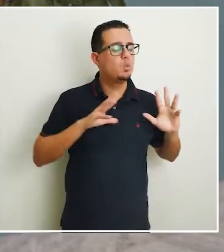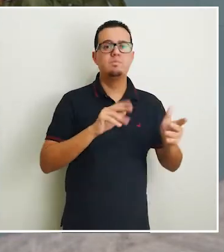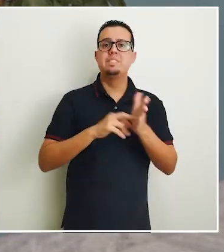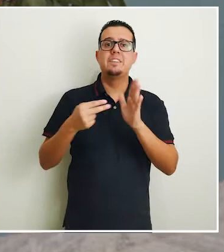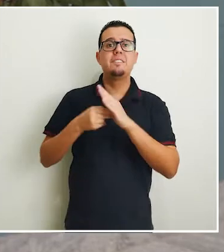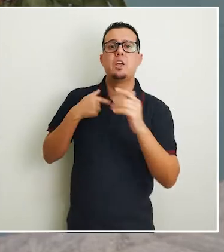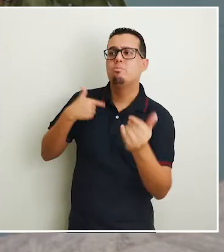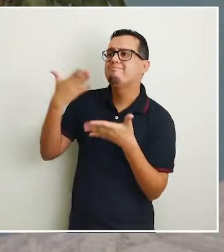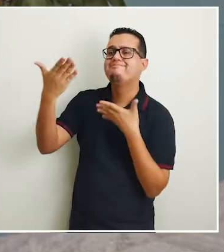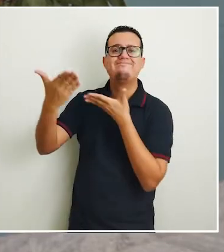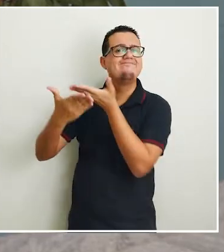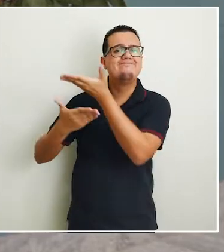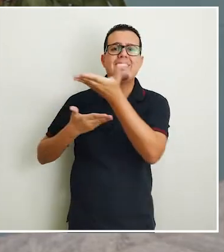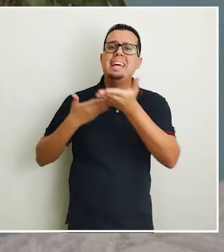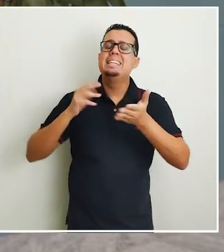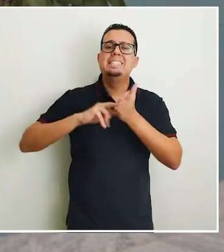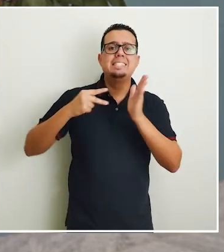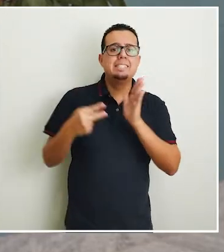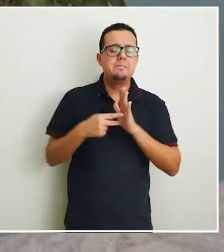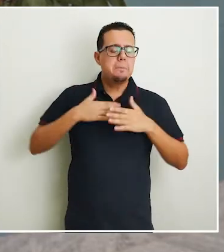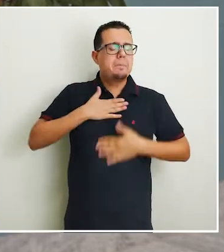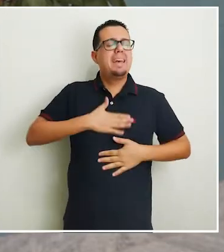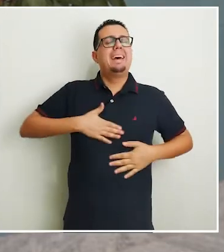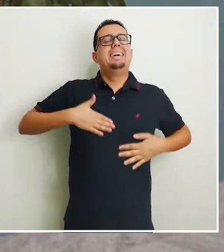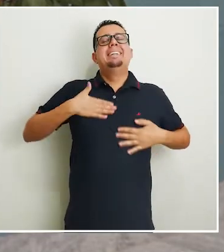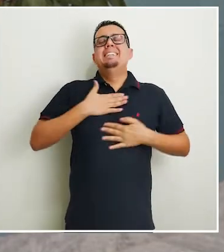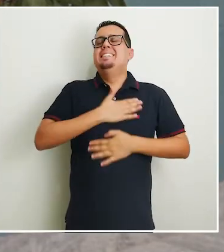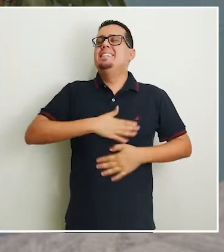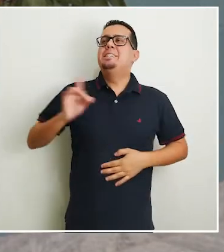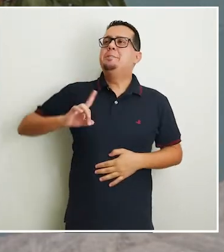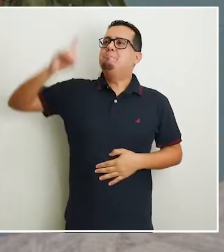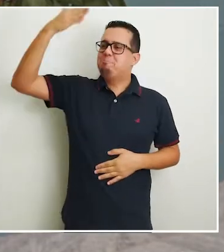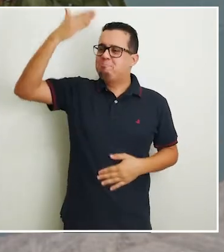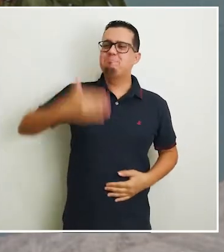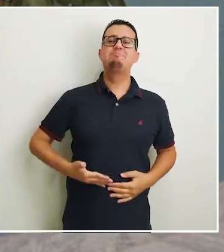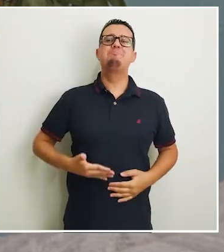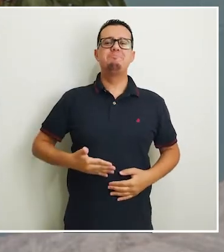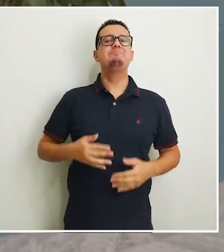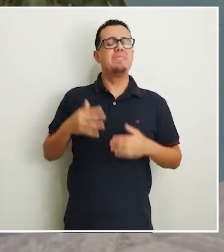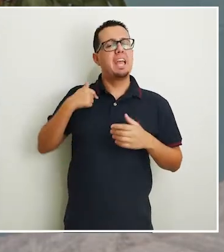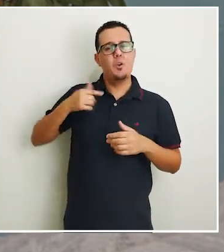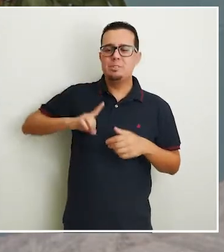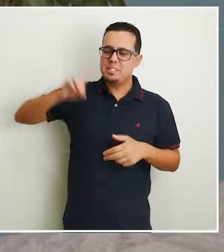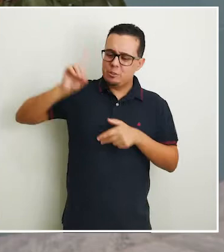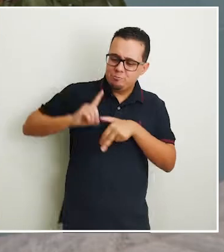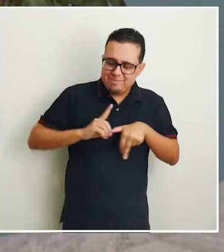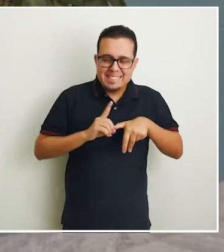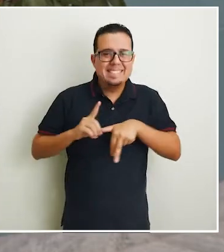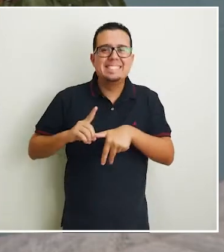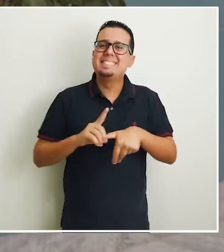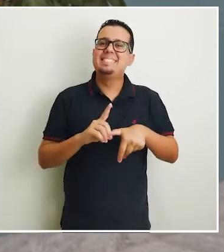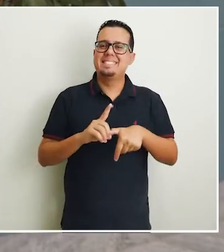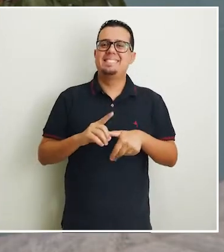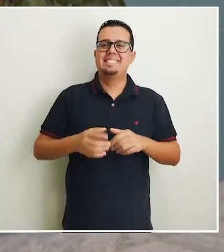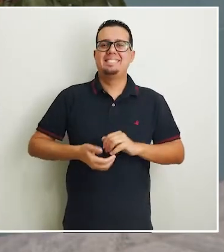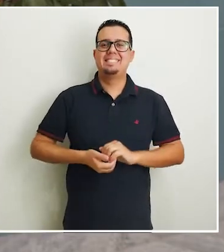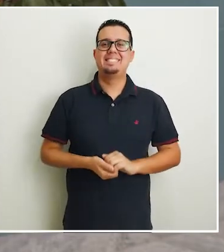é desfrutar com prazer da presença de Deus e andar com Deus. Como está